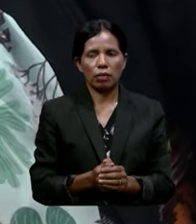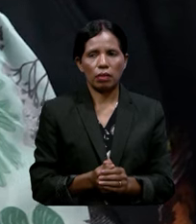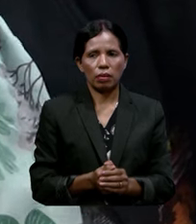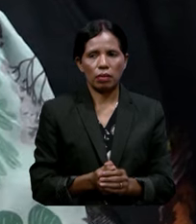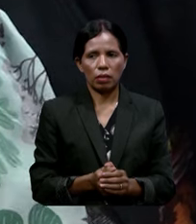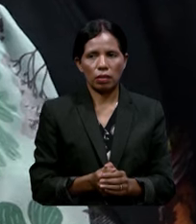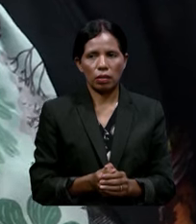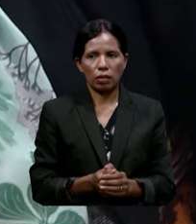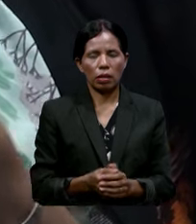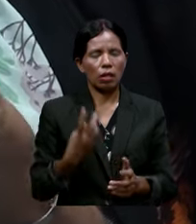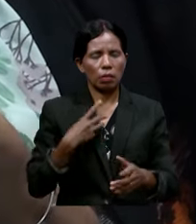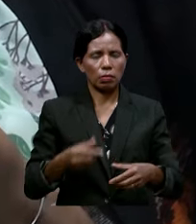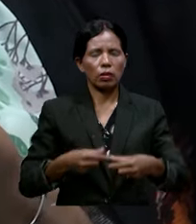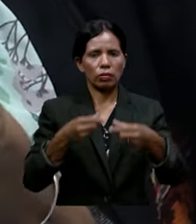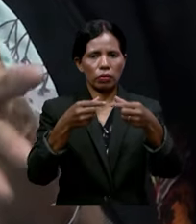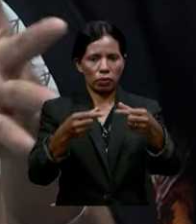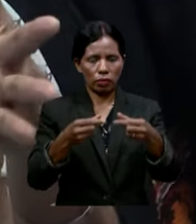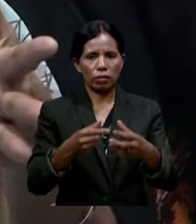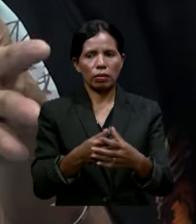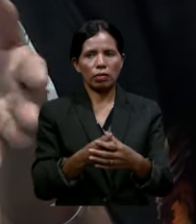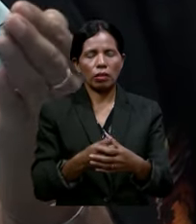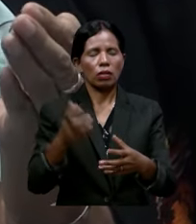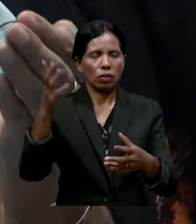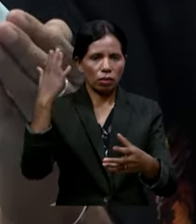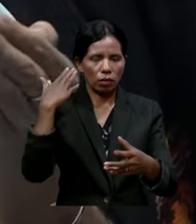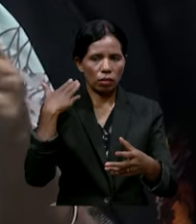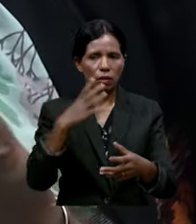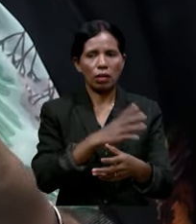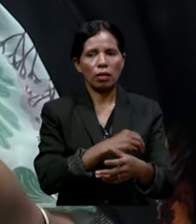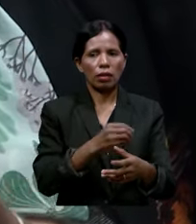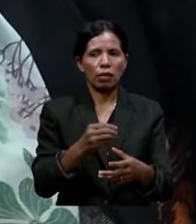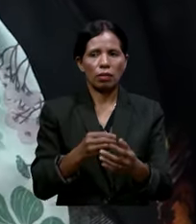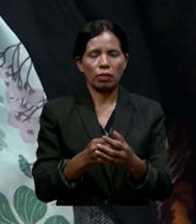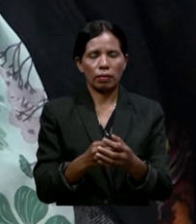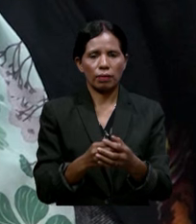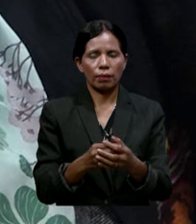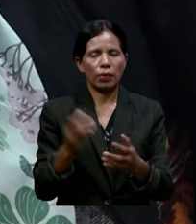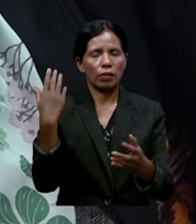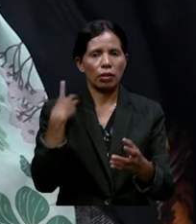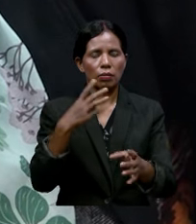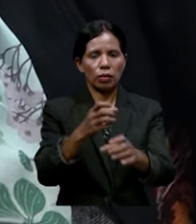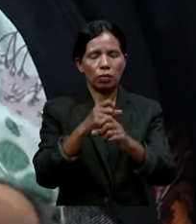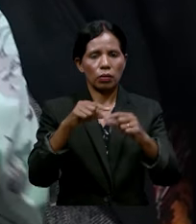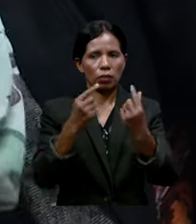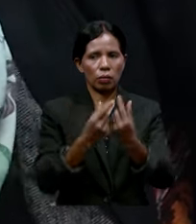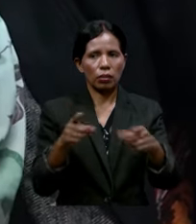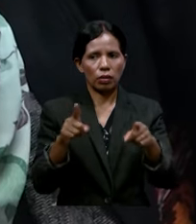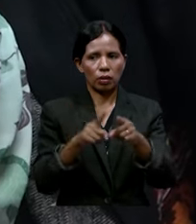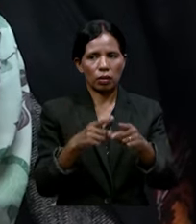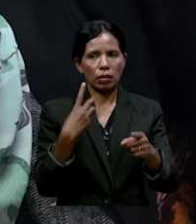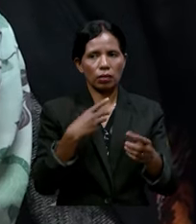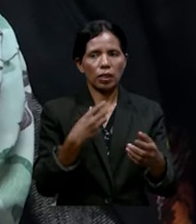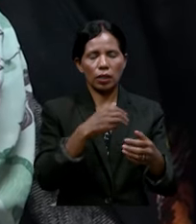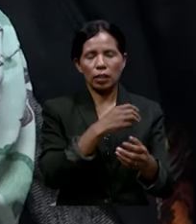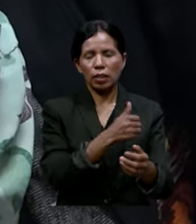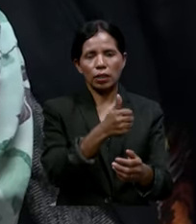ele propõe para bem que antes de a tu sim o pacote se antes né que ele lá tá mani programa